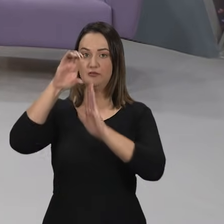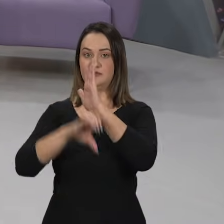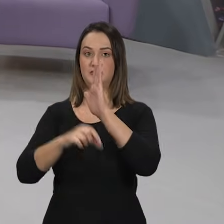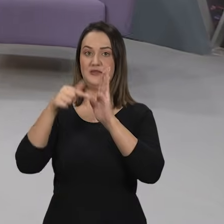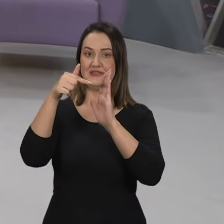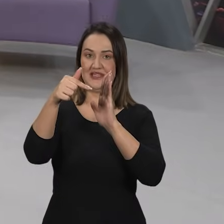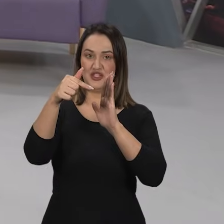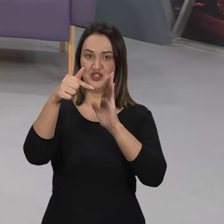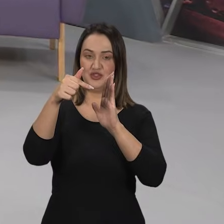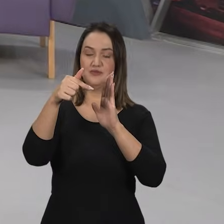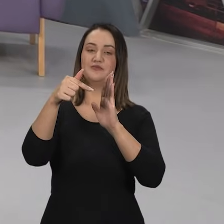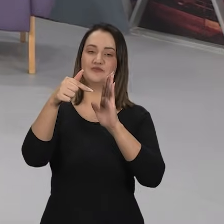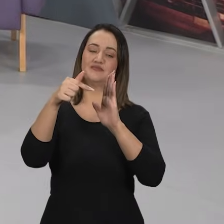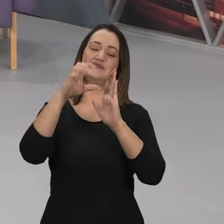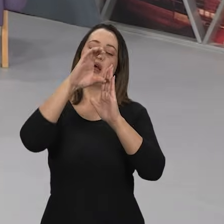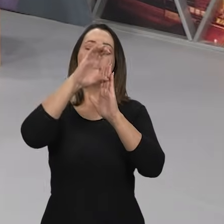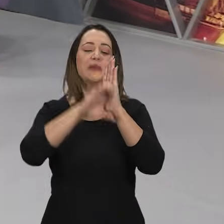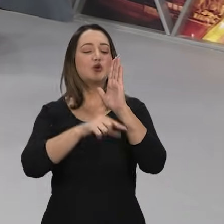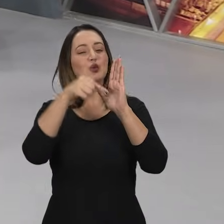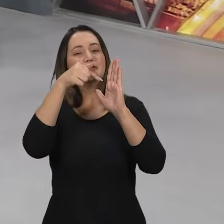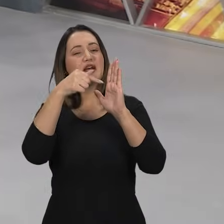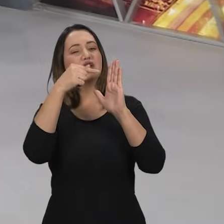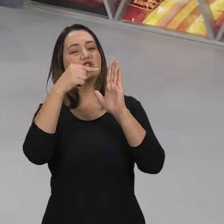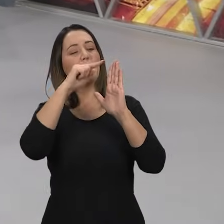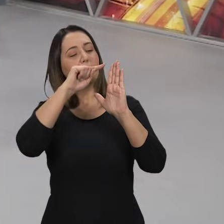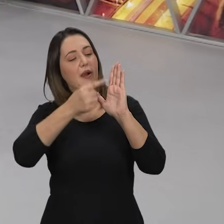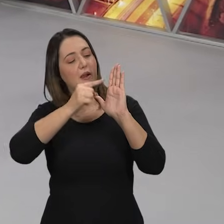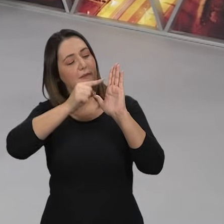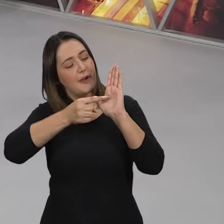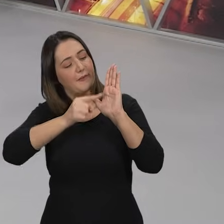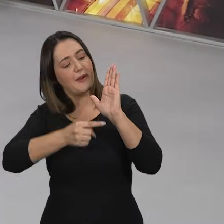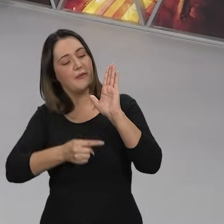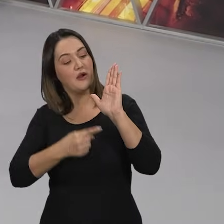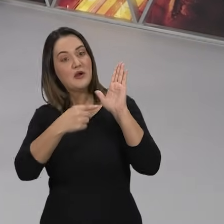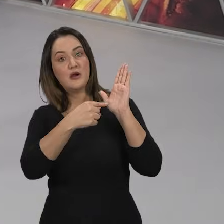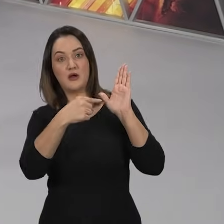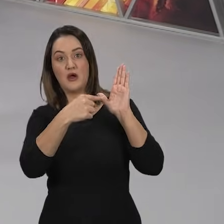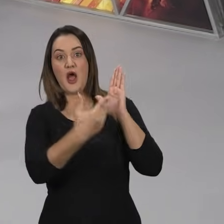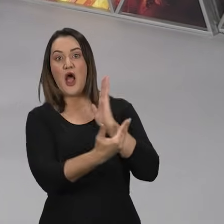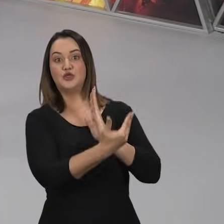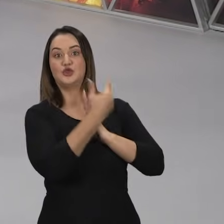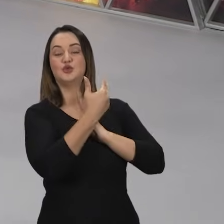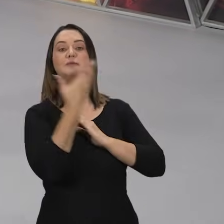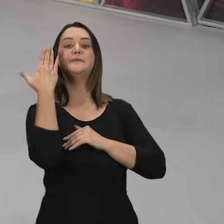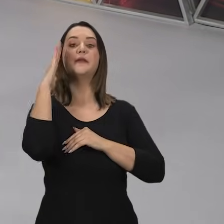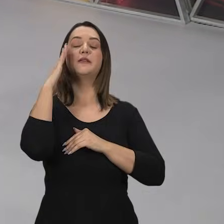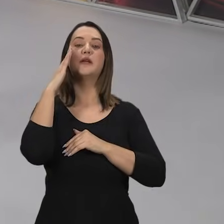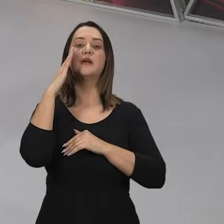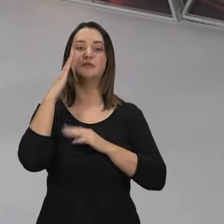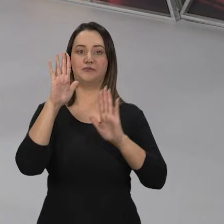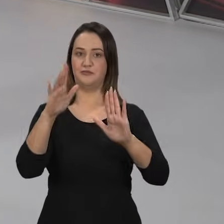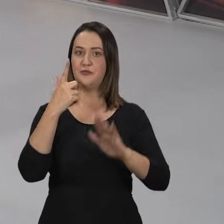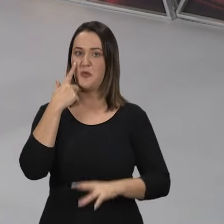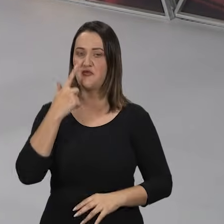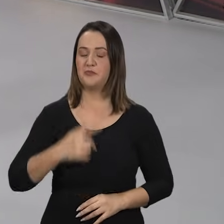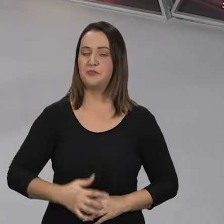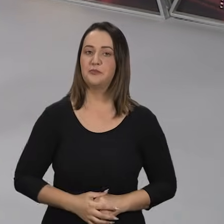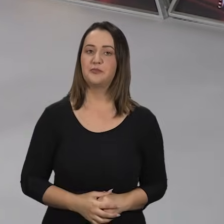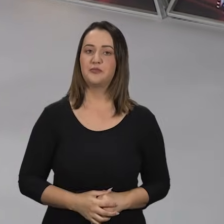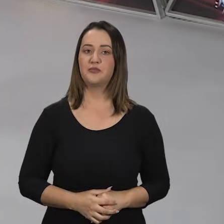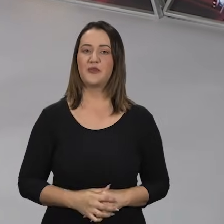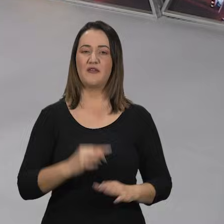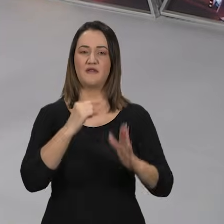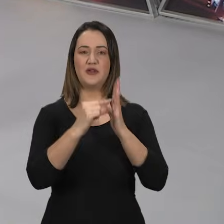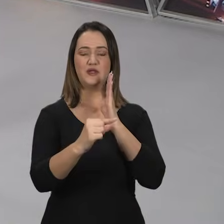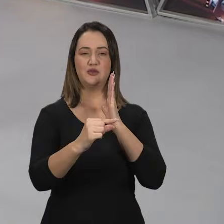Daniel capítulo 7, Daniel 7, nos ajuda a começar a entender o assunto. Vejamos Daniel